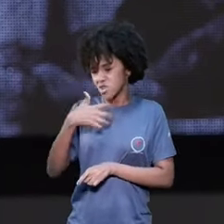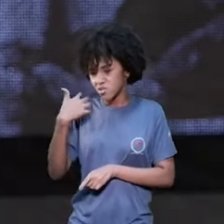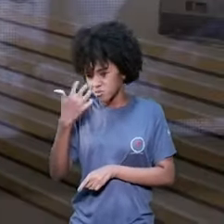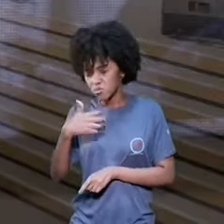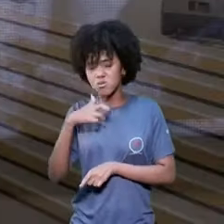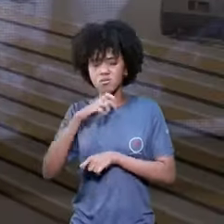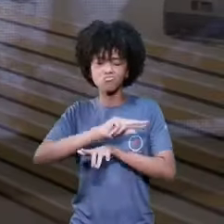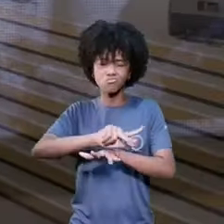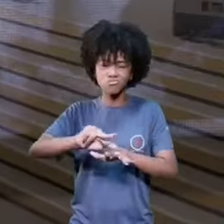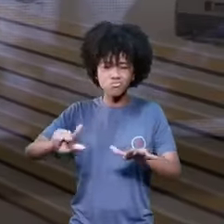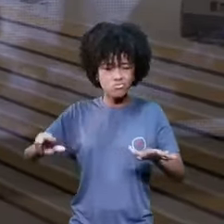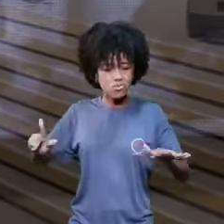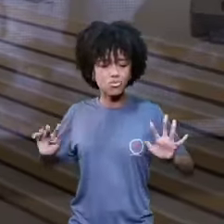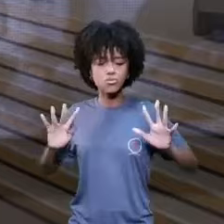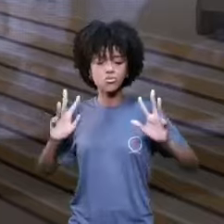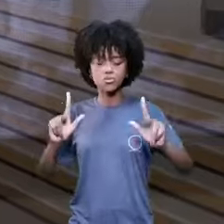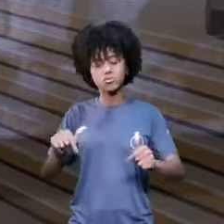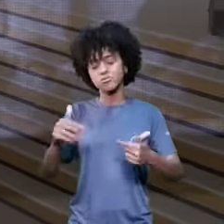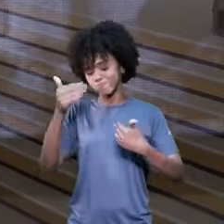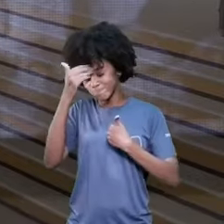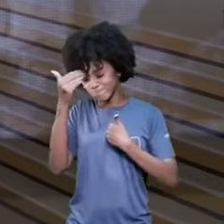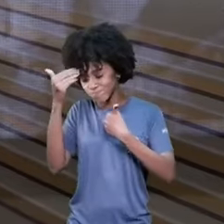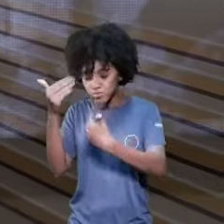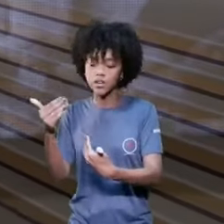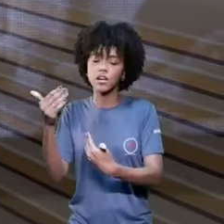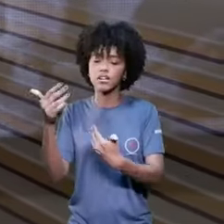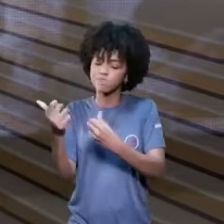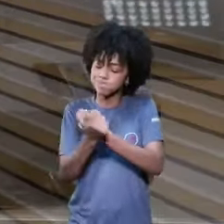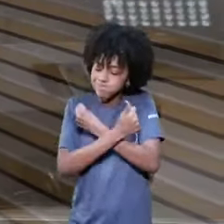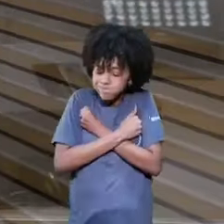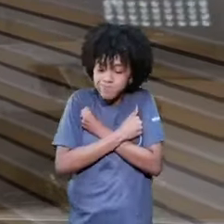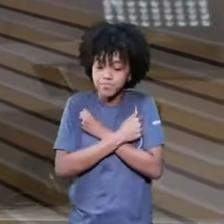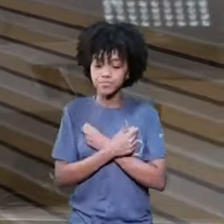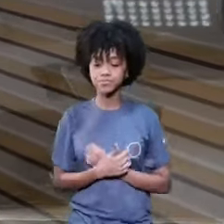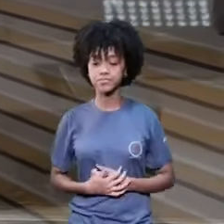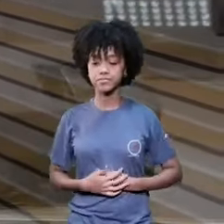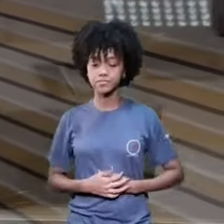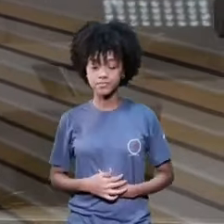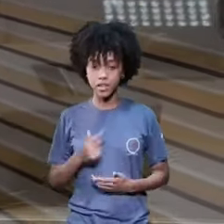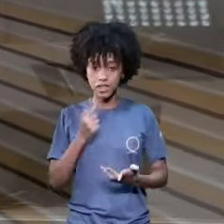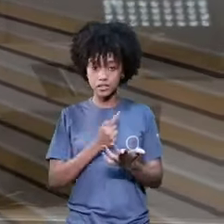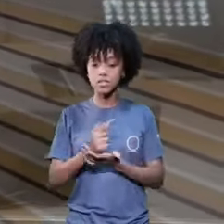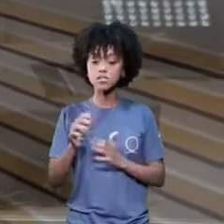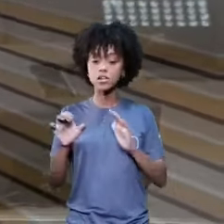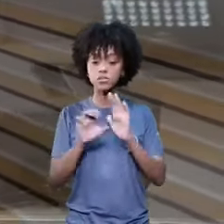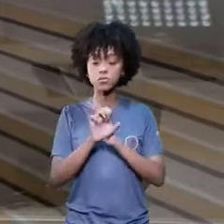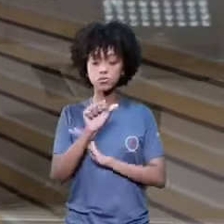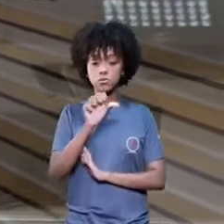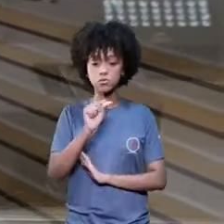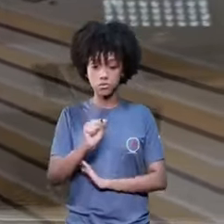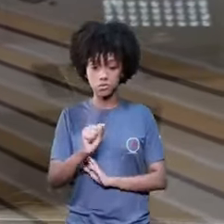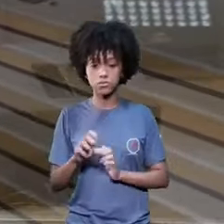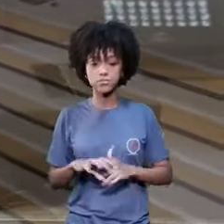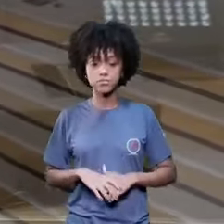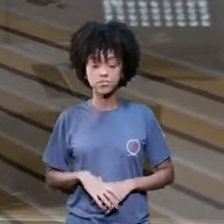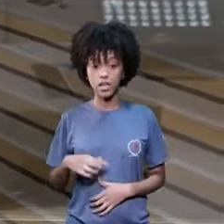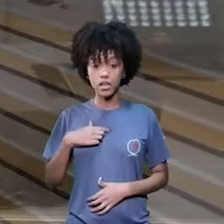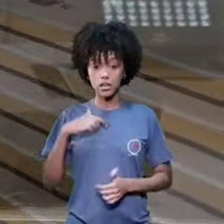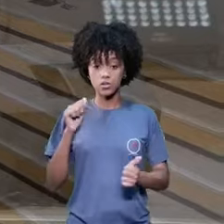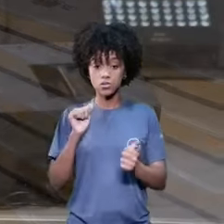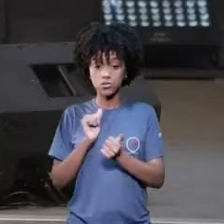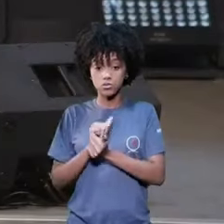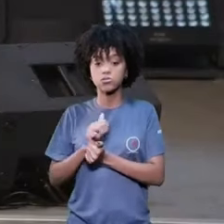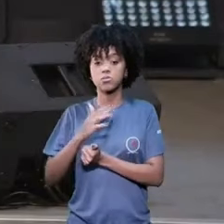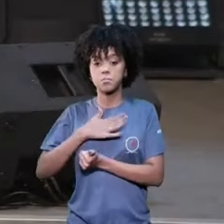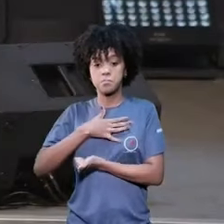amigos e pastores que eu tenho aqui, sintam-se abraçados. Gênesis capítulo de número 18. Estou aqui com Thaís, Benjamin e Rubem, os amores